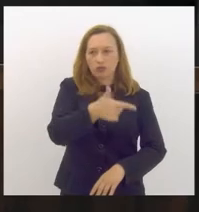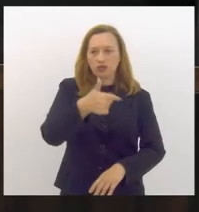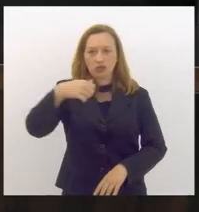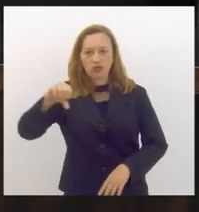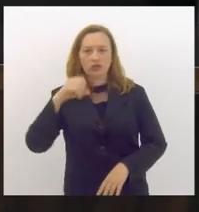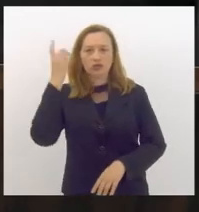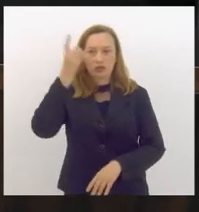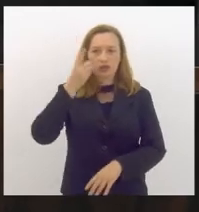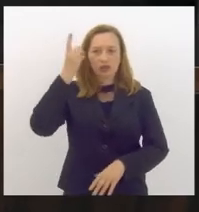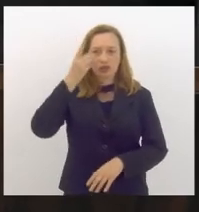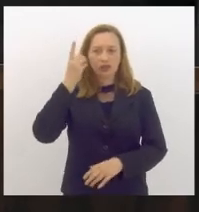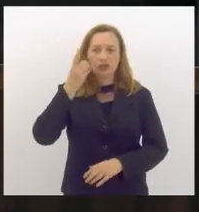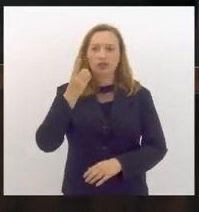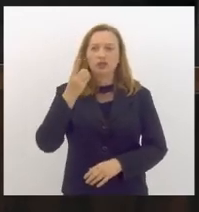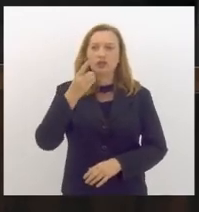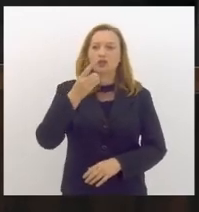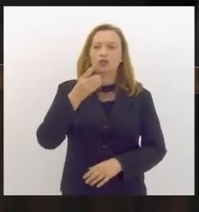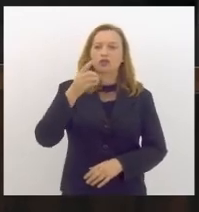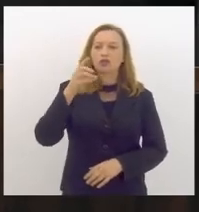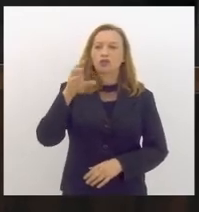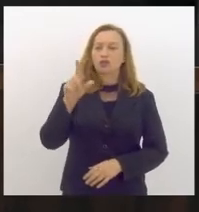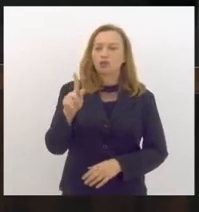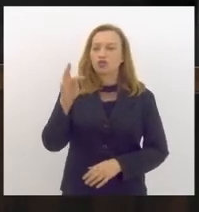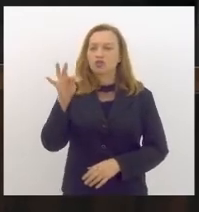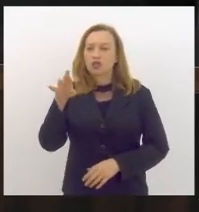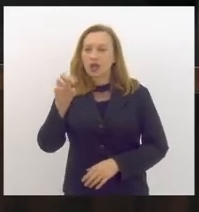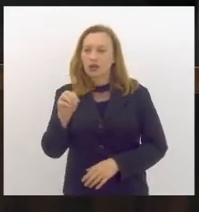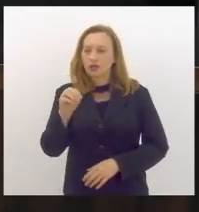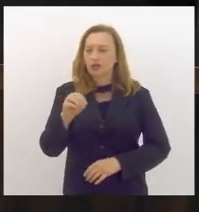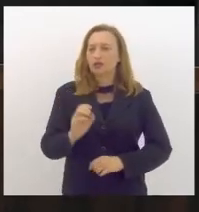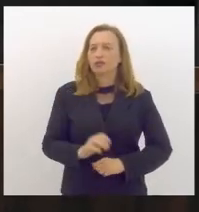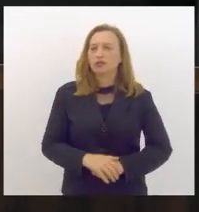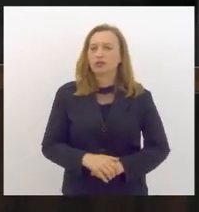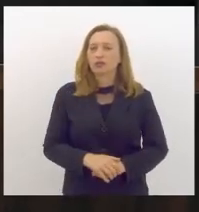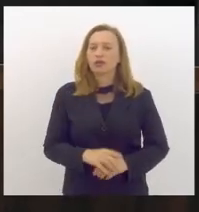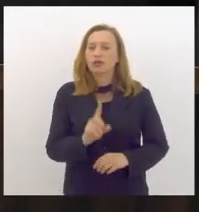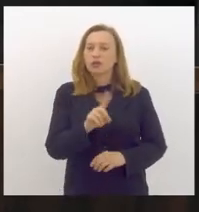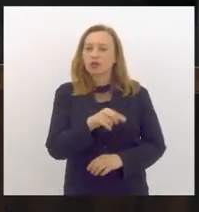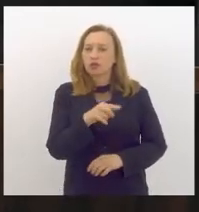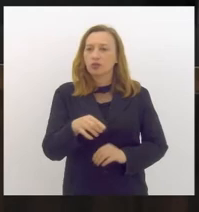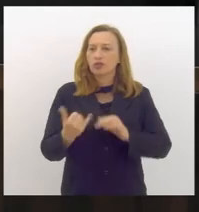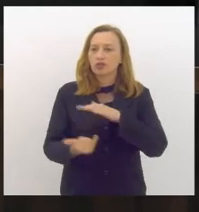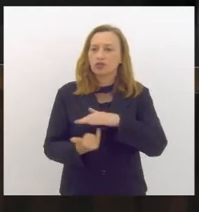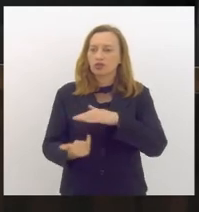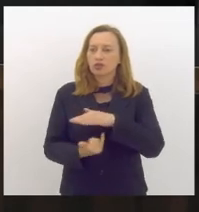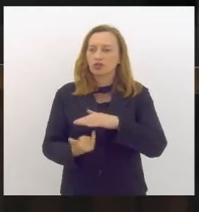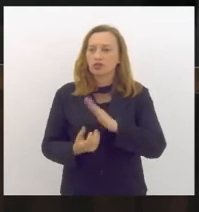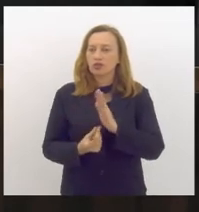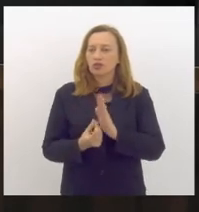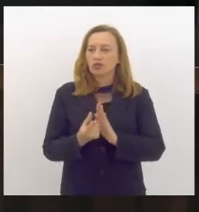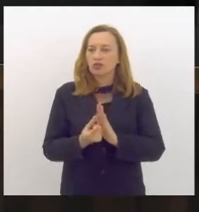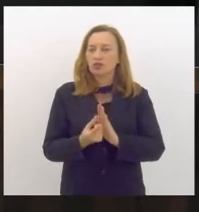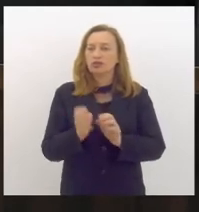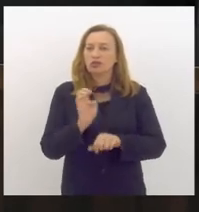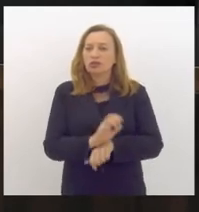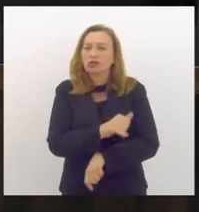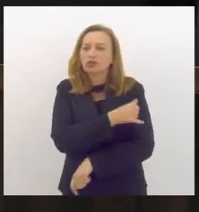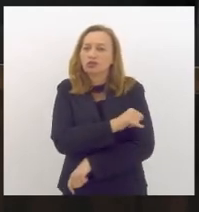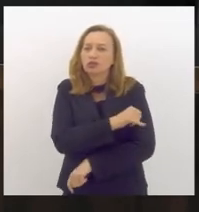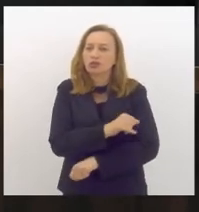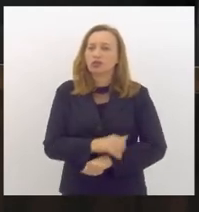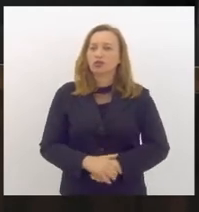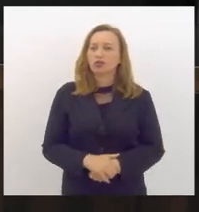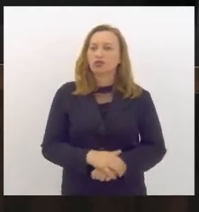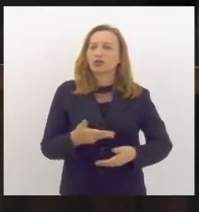dos deputados Gustavo Schmidt, torna proibida as instituições financeiras no âmbito do Estado do Rio de Janeiro